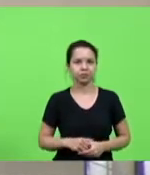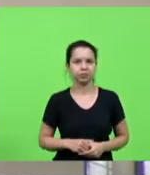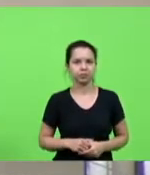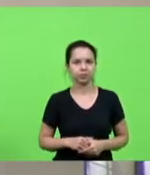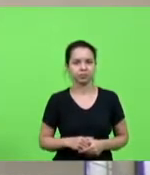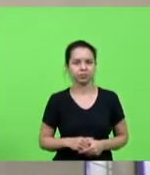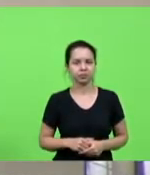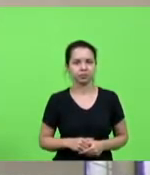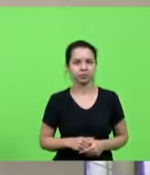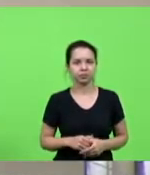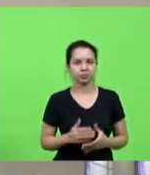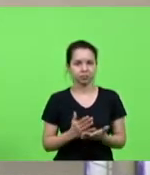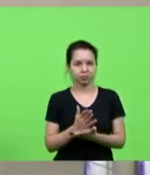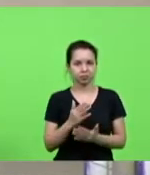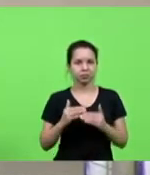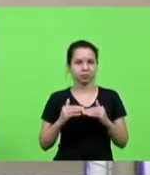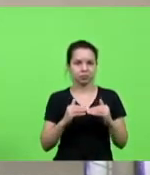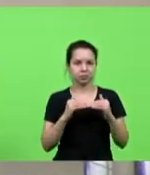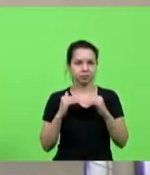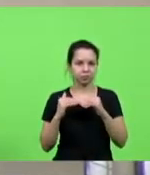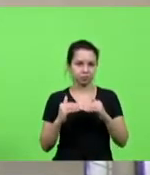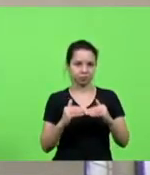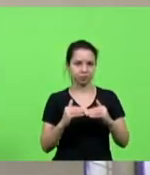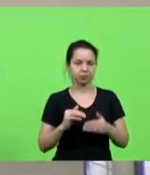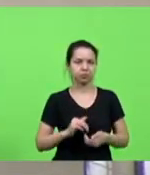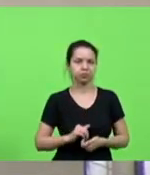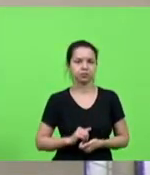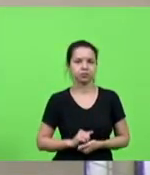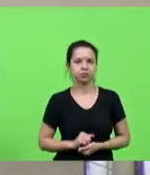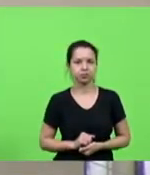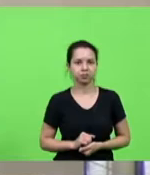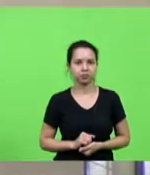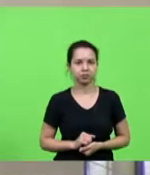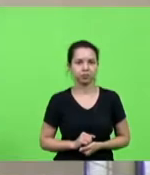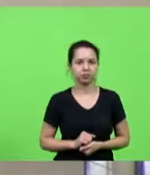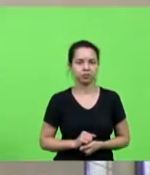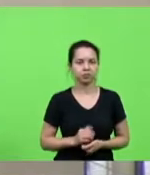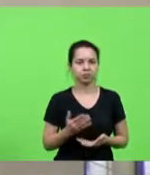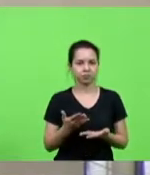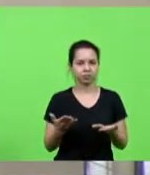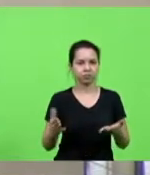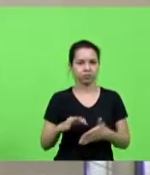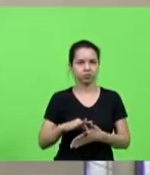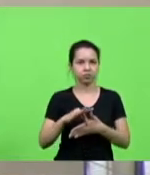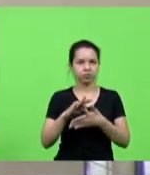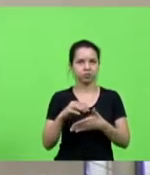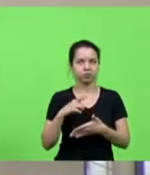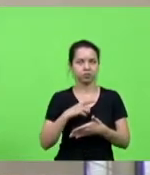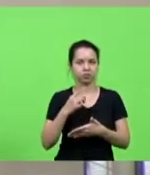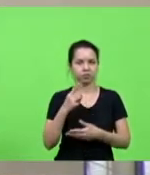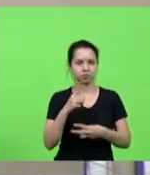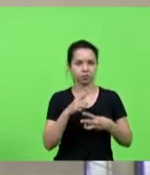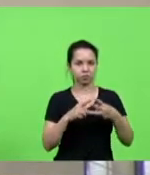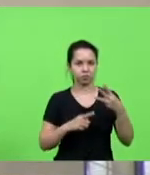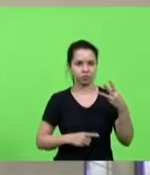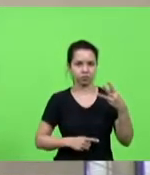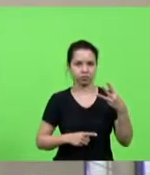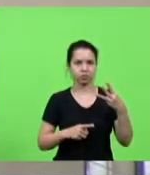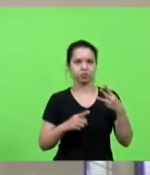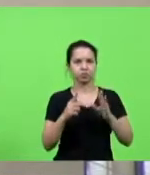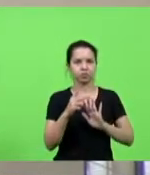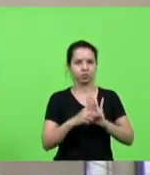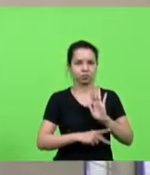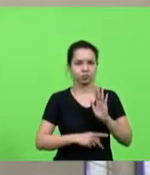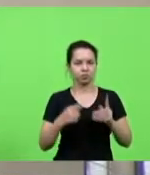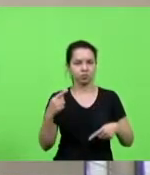encontram. Aprovado por unanimidade. Senhores líderes, nós temos três projetos para apreciação extra pauta,